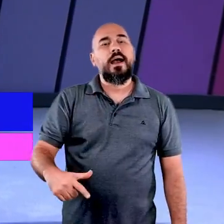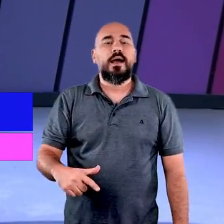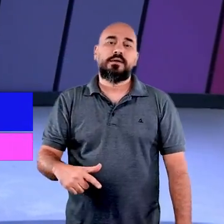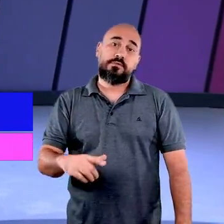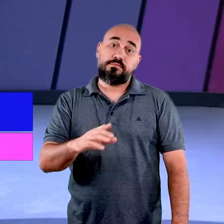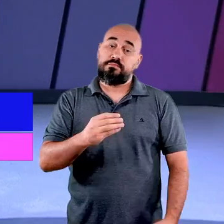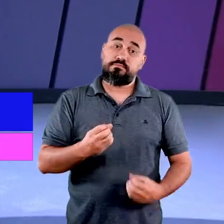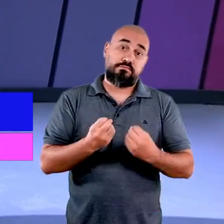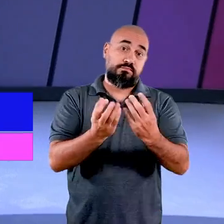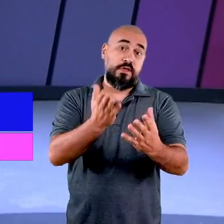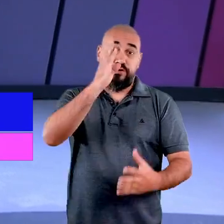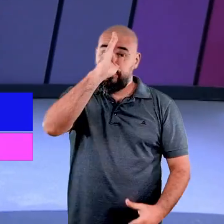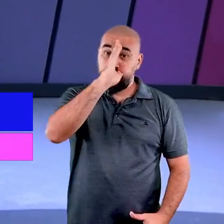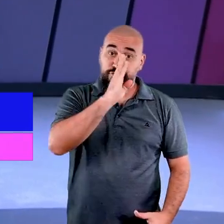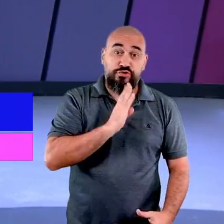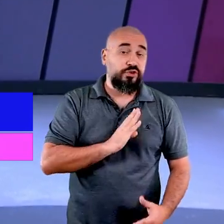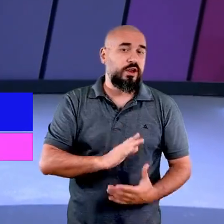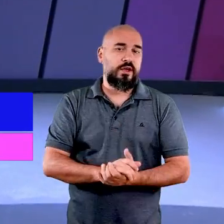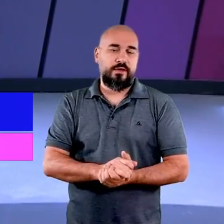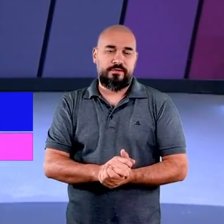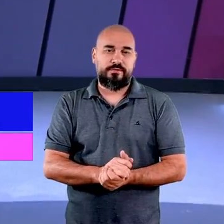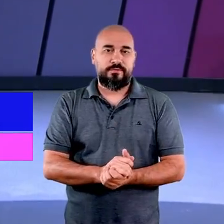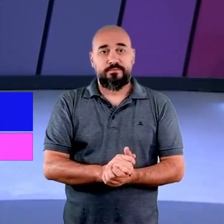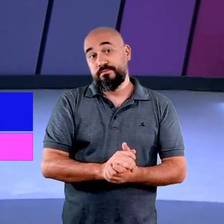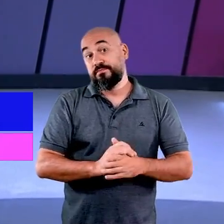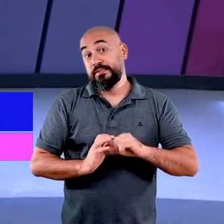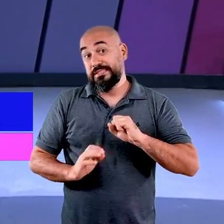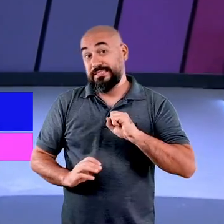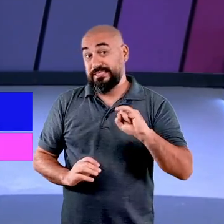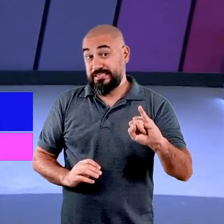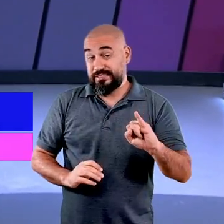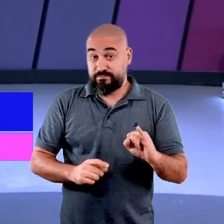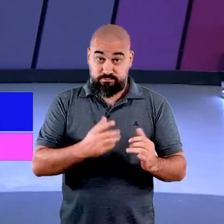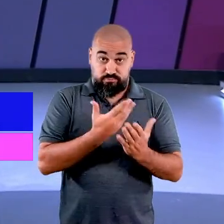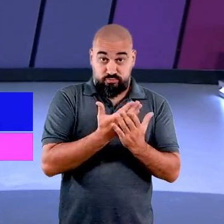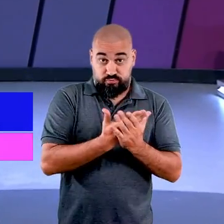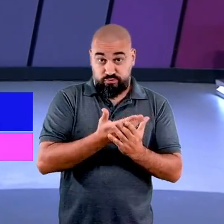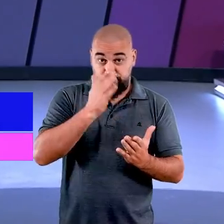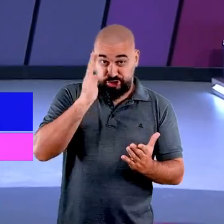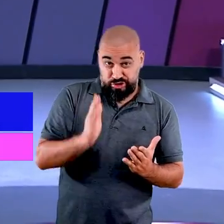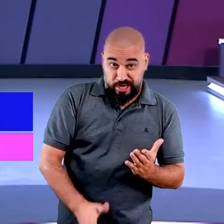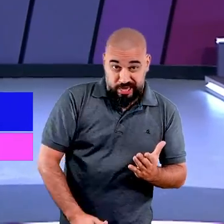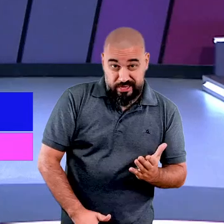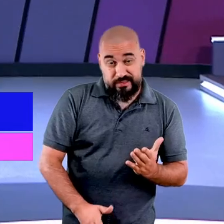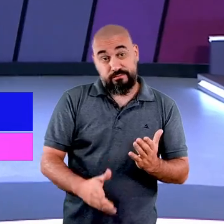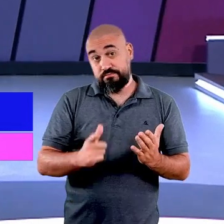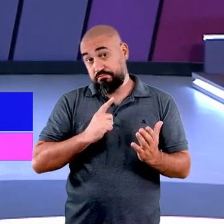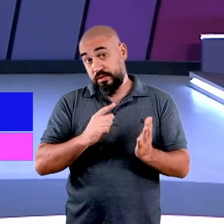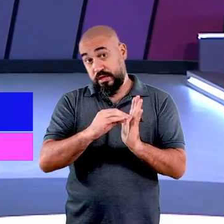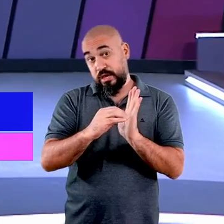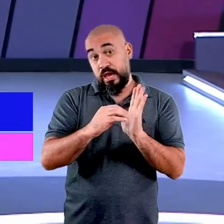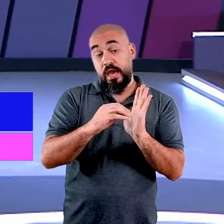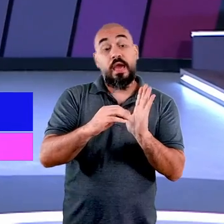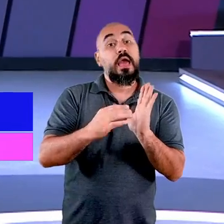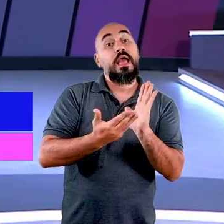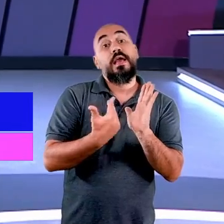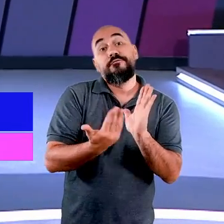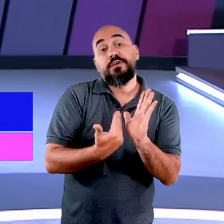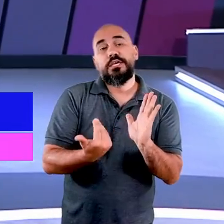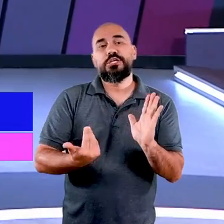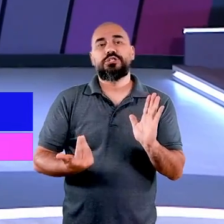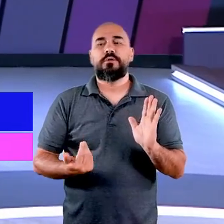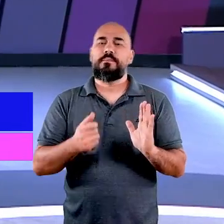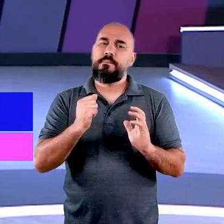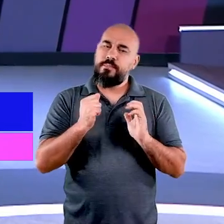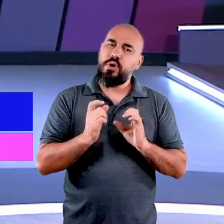para você gratuitamente, tá bom? E se você já estudou e foi bom para você, e você tem a revista e quer compartilhar com outra pessoa, você pode